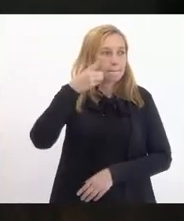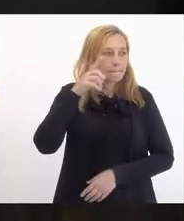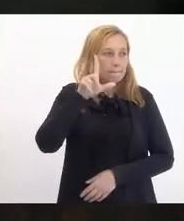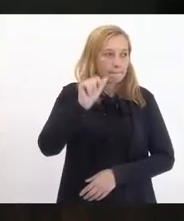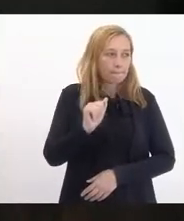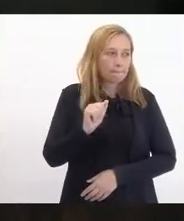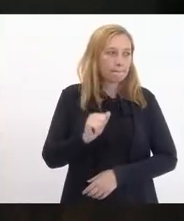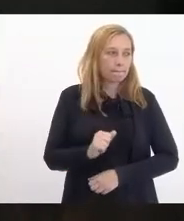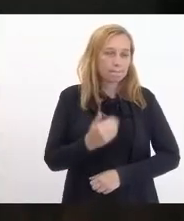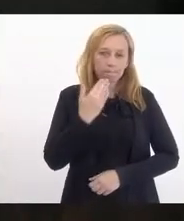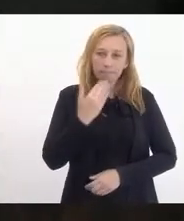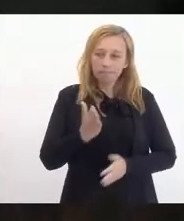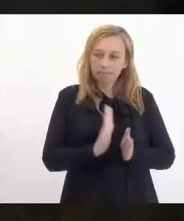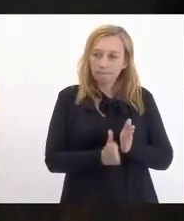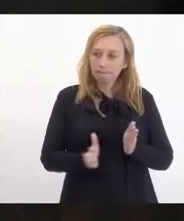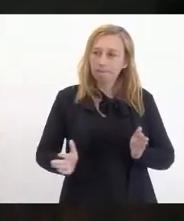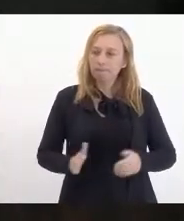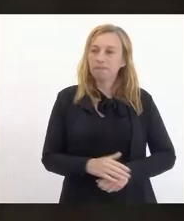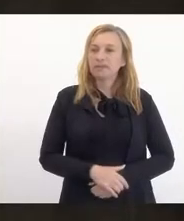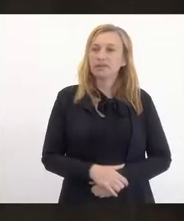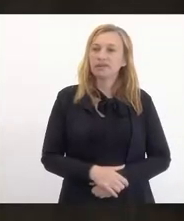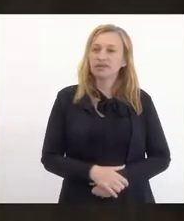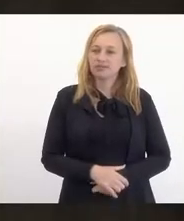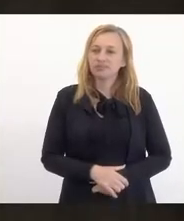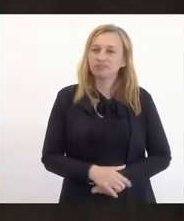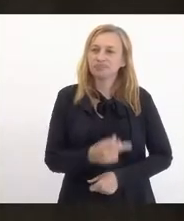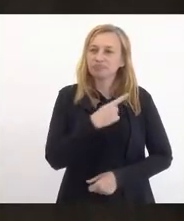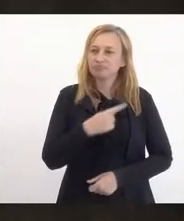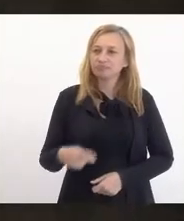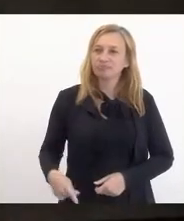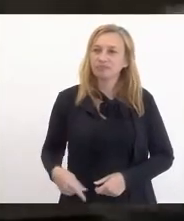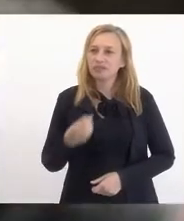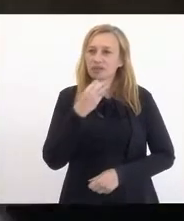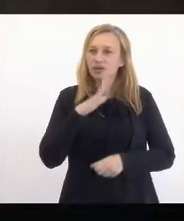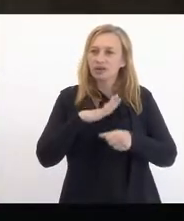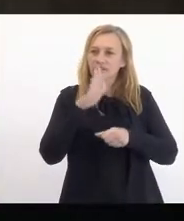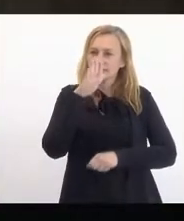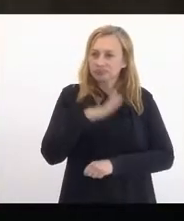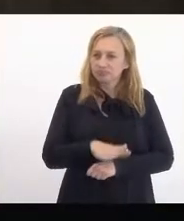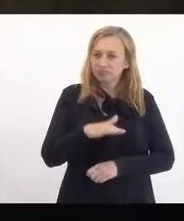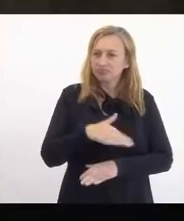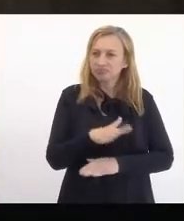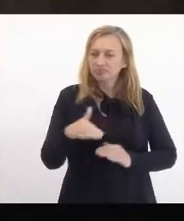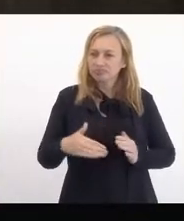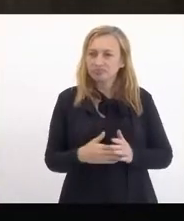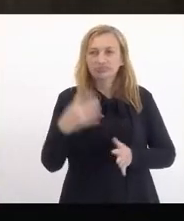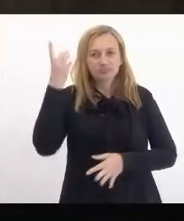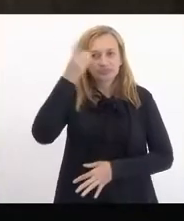Alana Passos, pedindo pela ordem. Presidente, boa